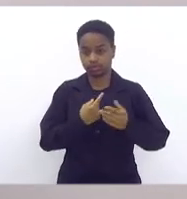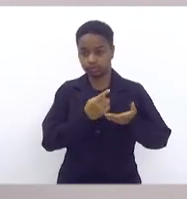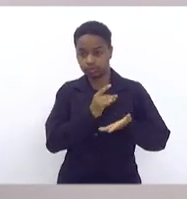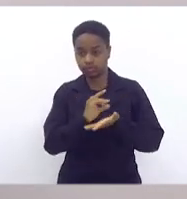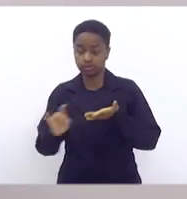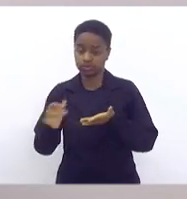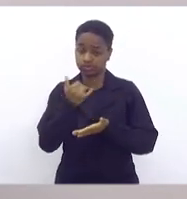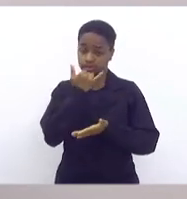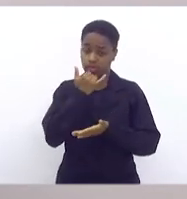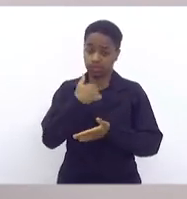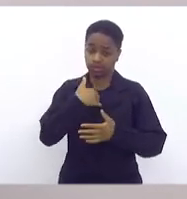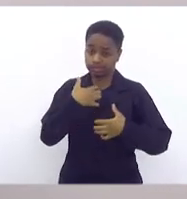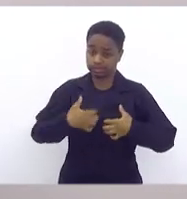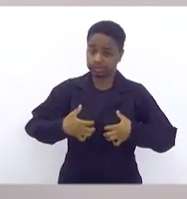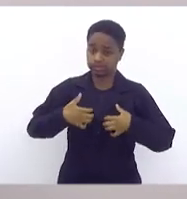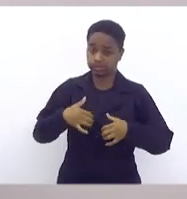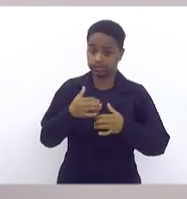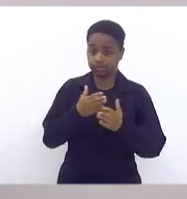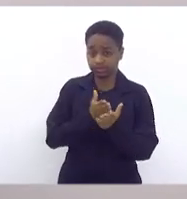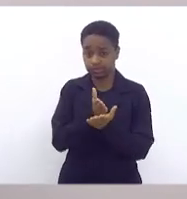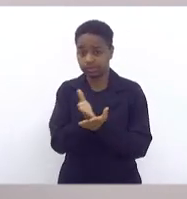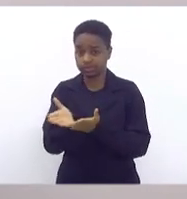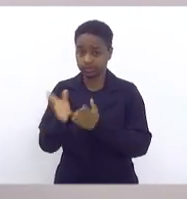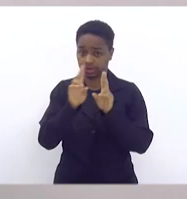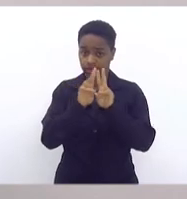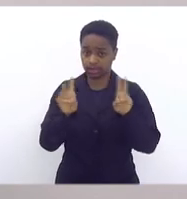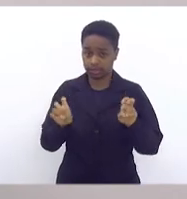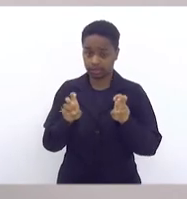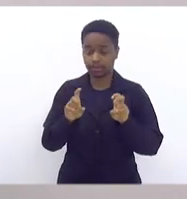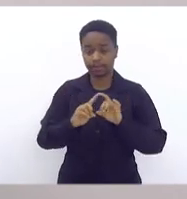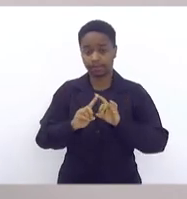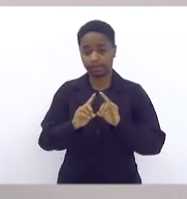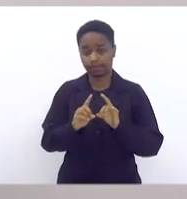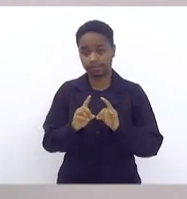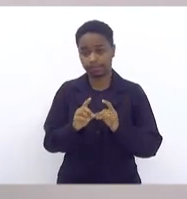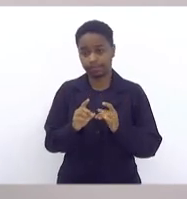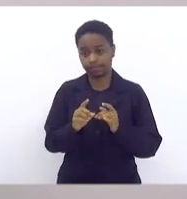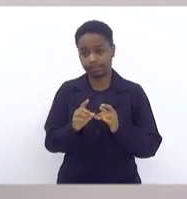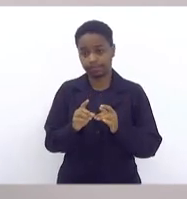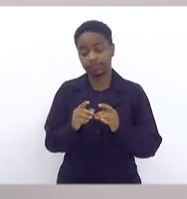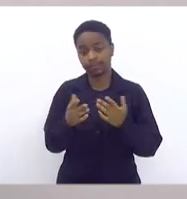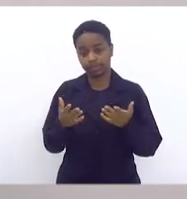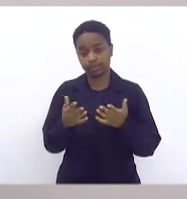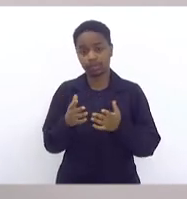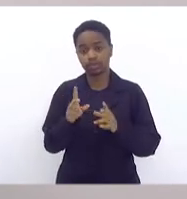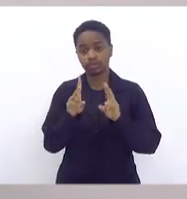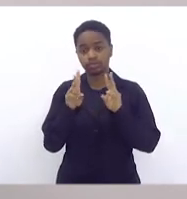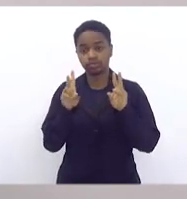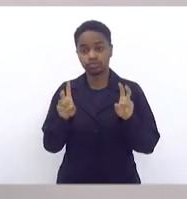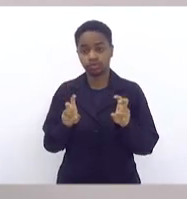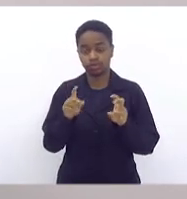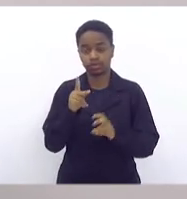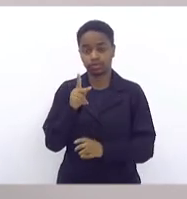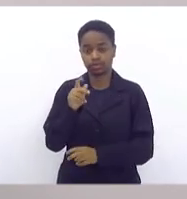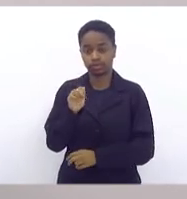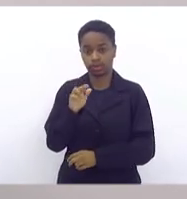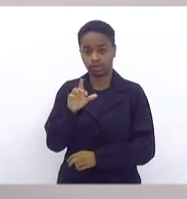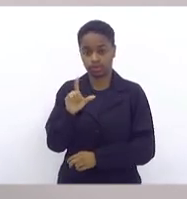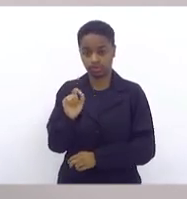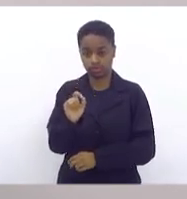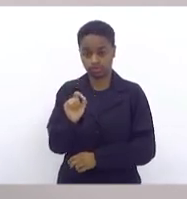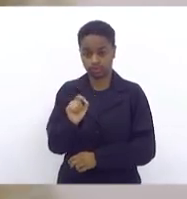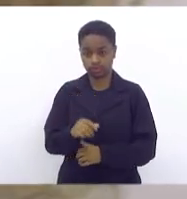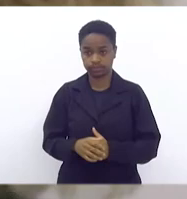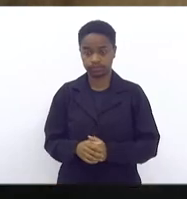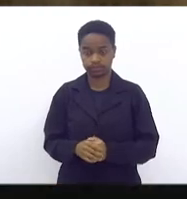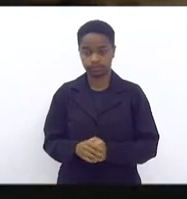indignação e o desvio e do tema específico dessa CPI no caso do Paulo Alberto da Silva